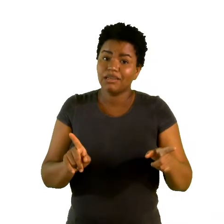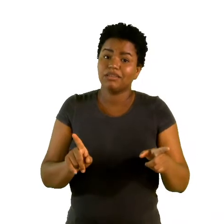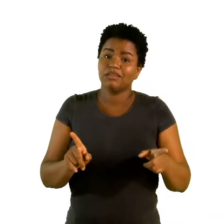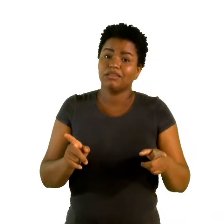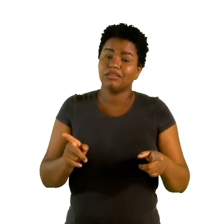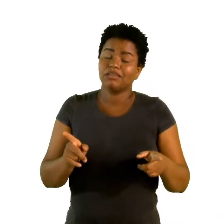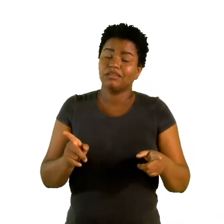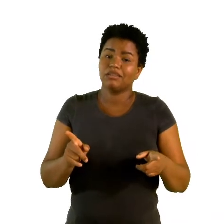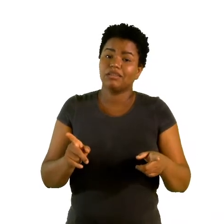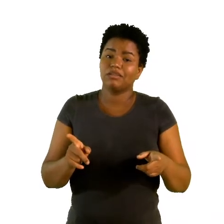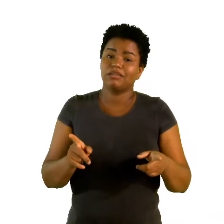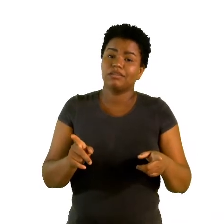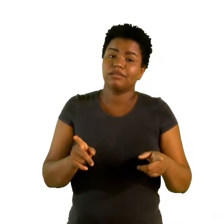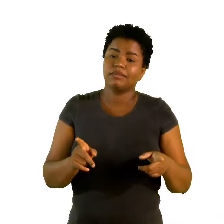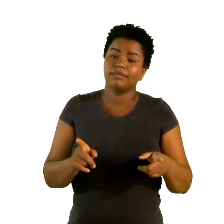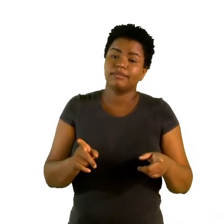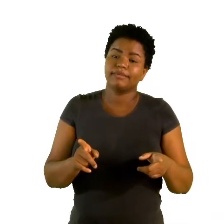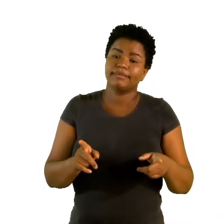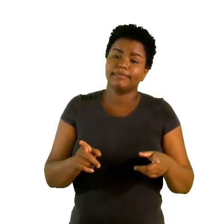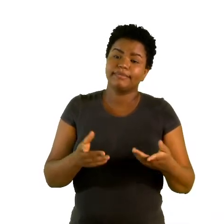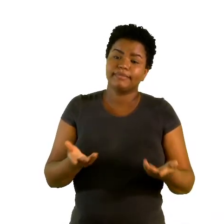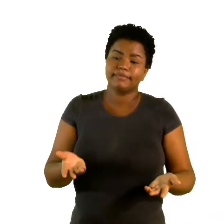quê?